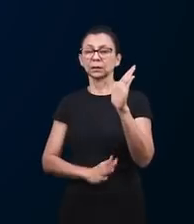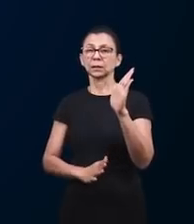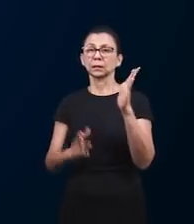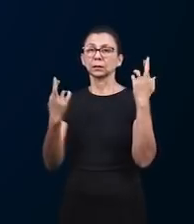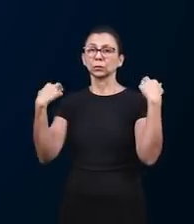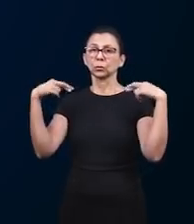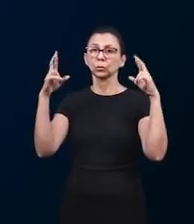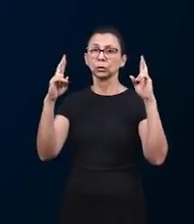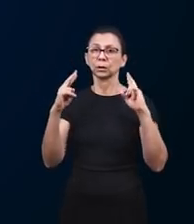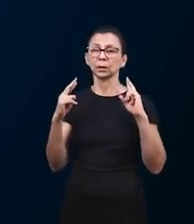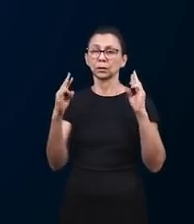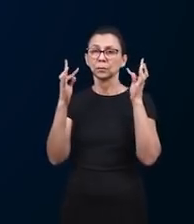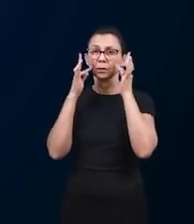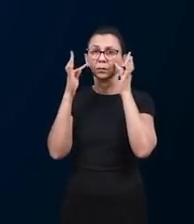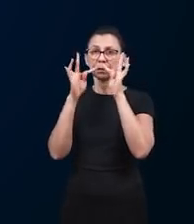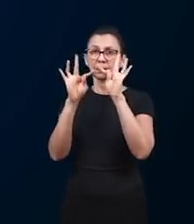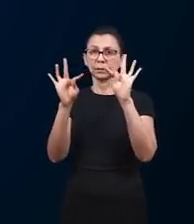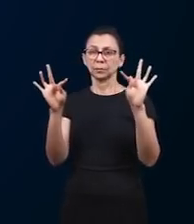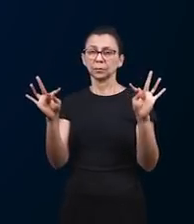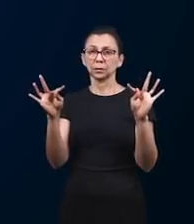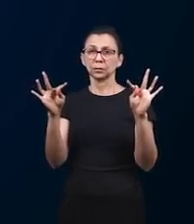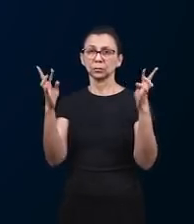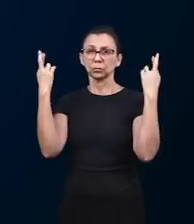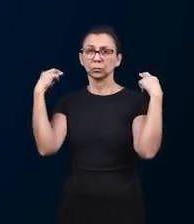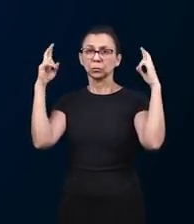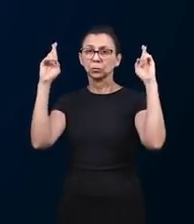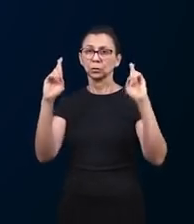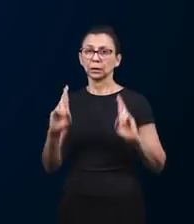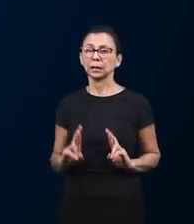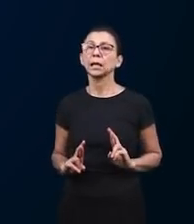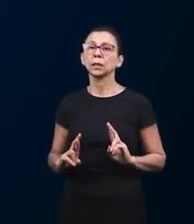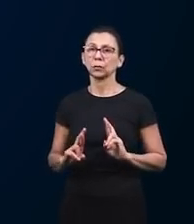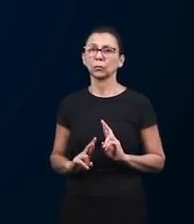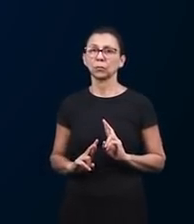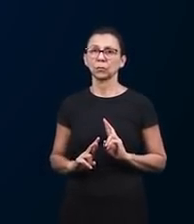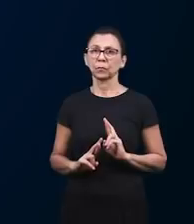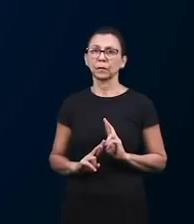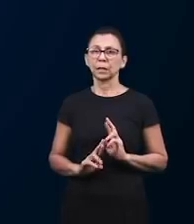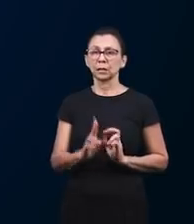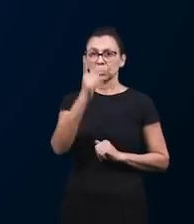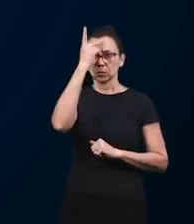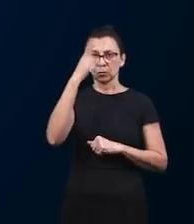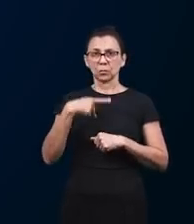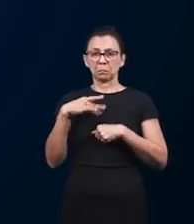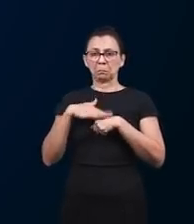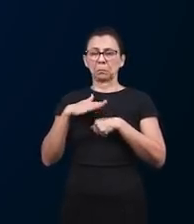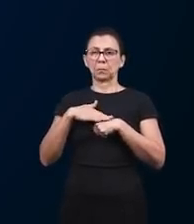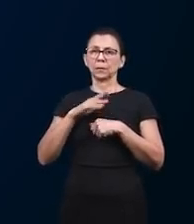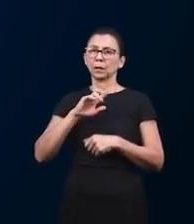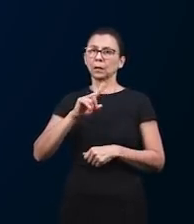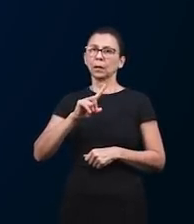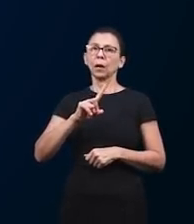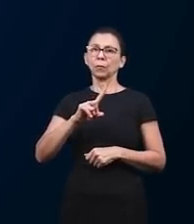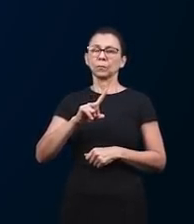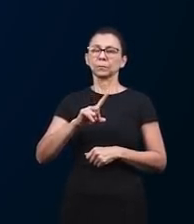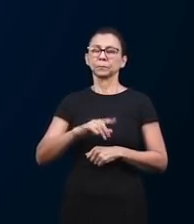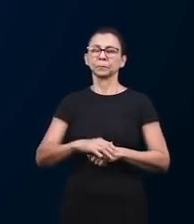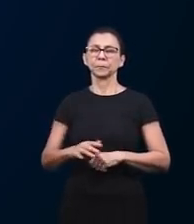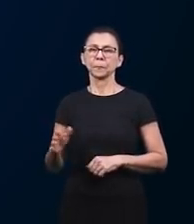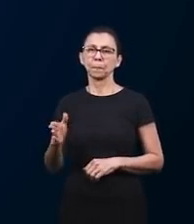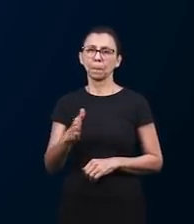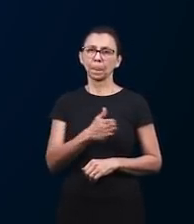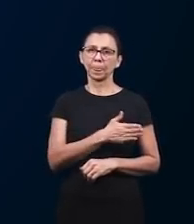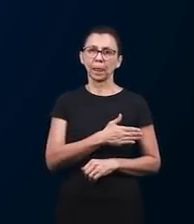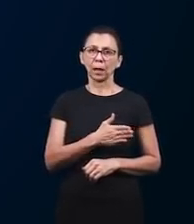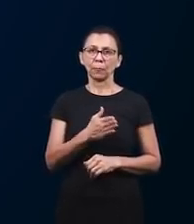sua vida até a morte. A Igreja Apostólica é norteada pela doutrina do poder do sangue de Jesus